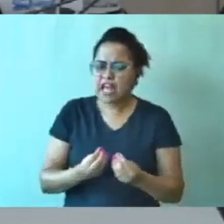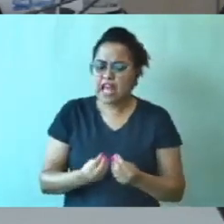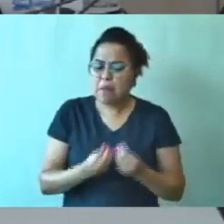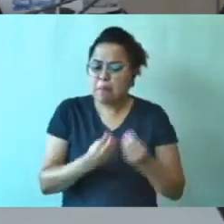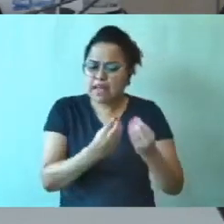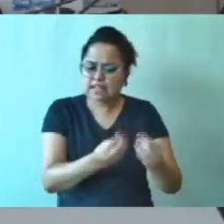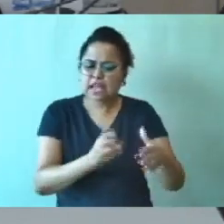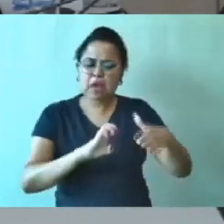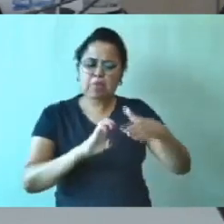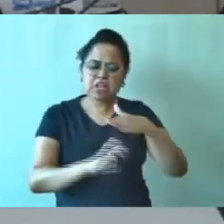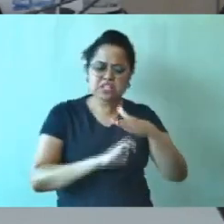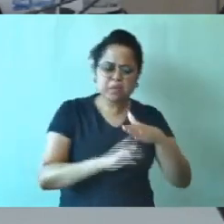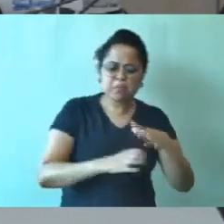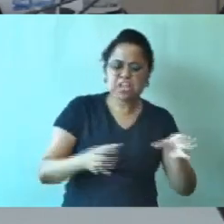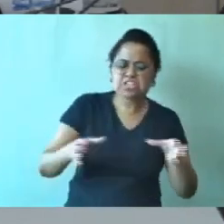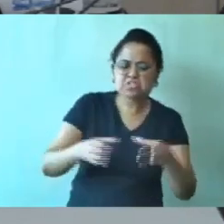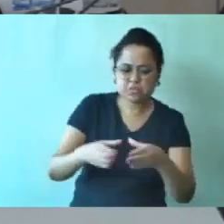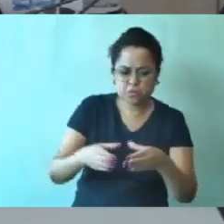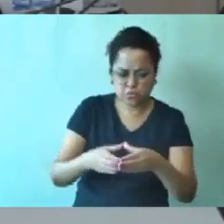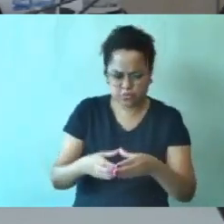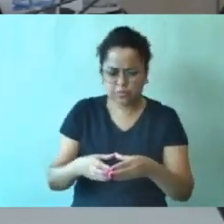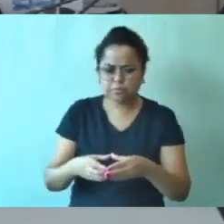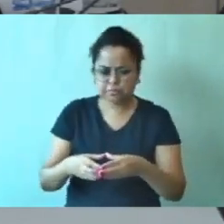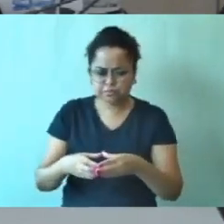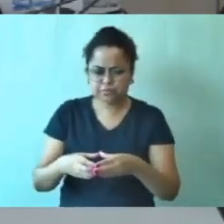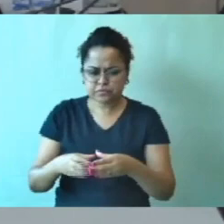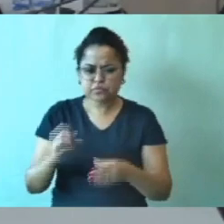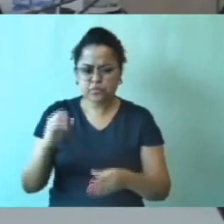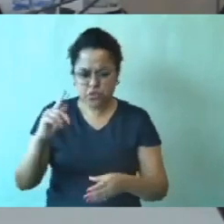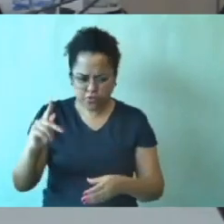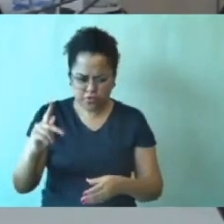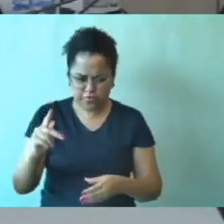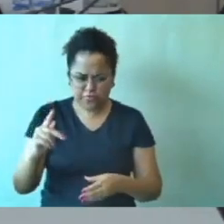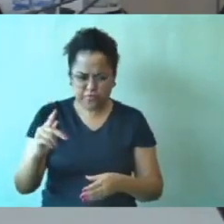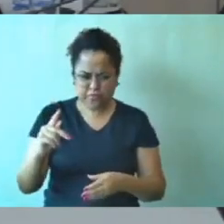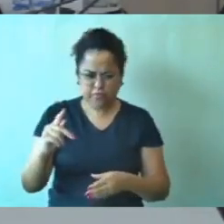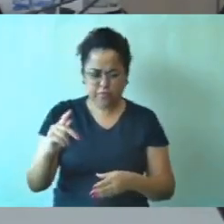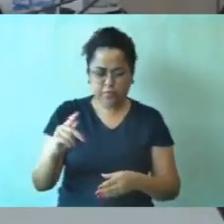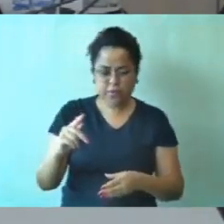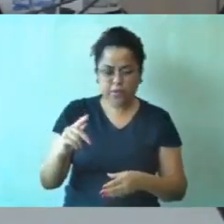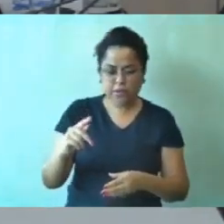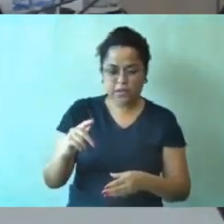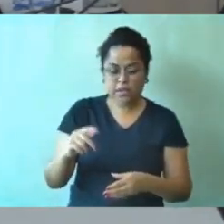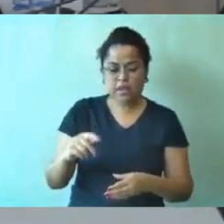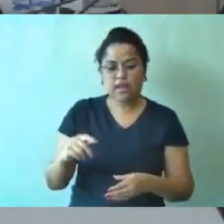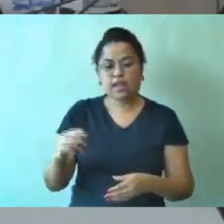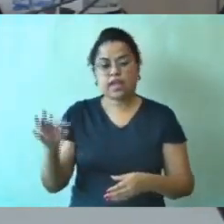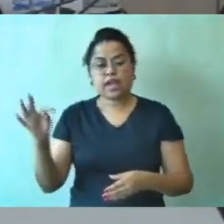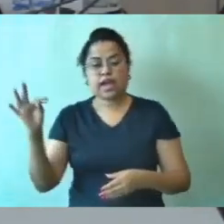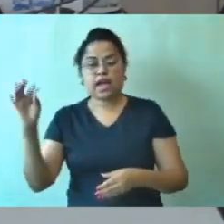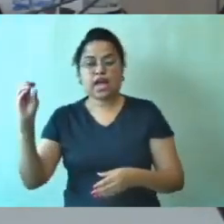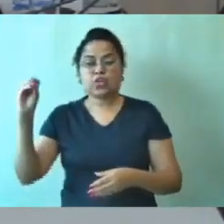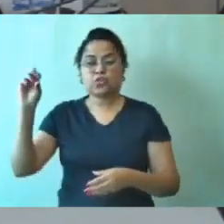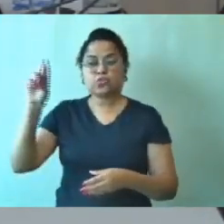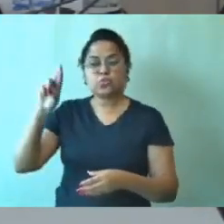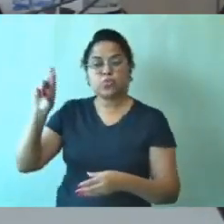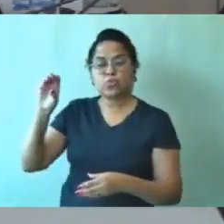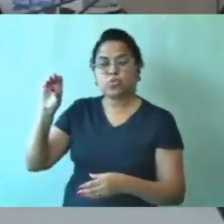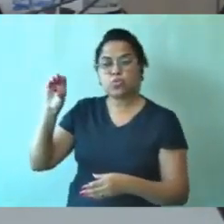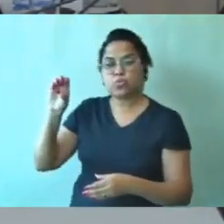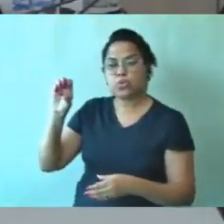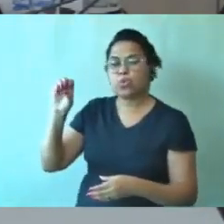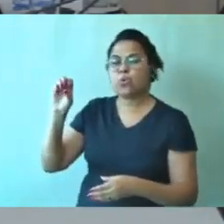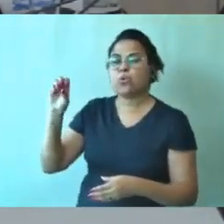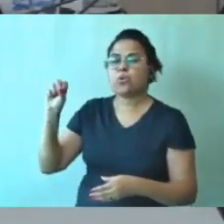compõe, ok? No caso, a Torres ainda existia, digamos assim, em